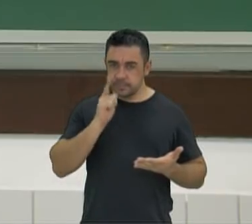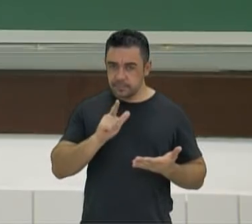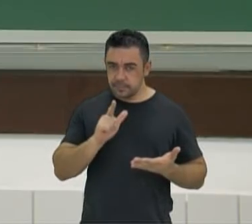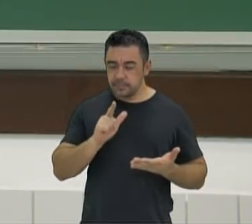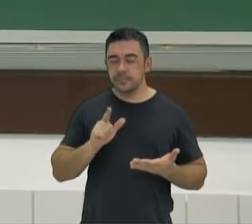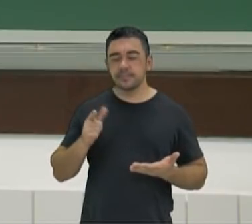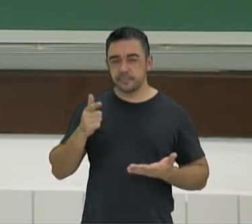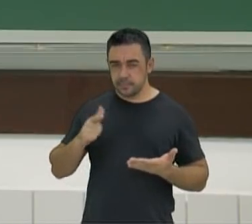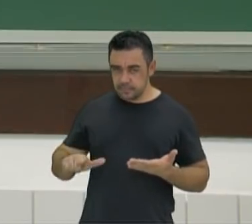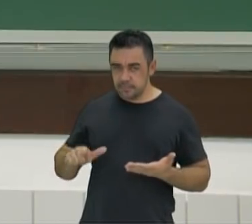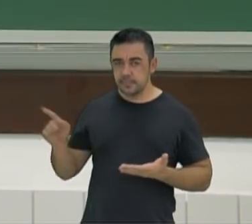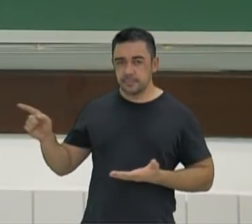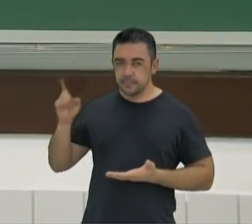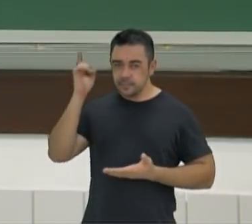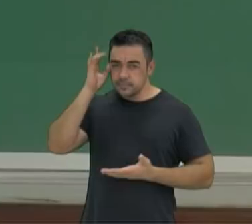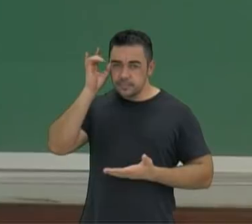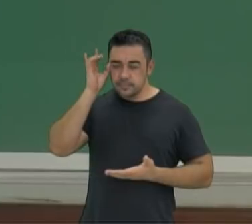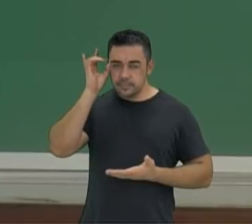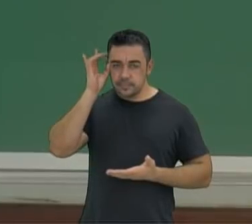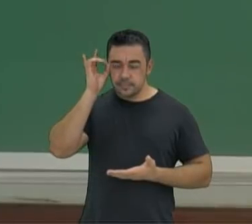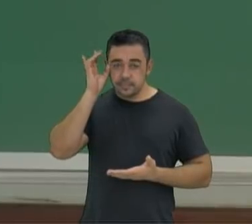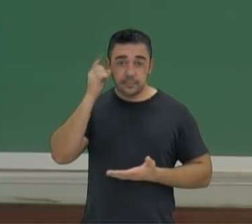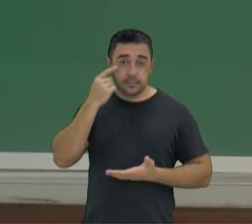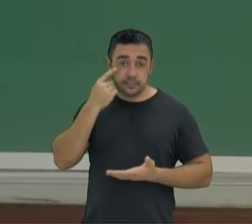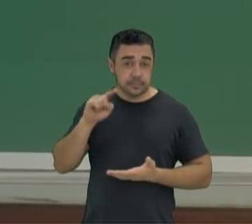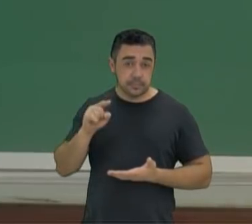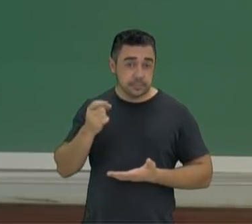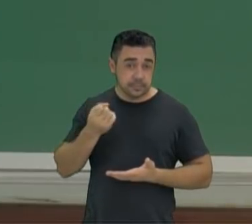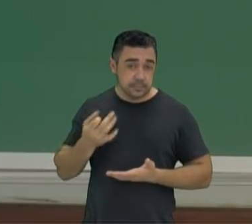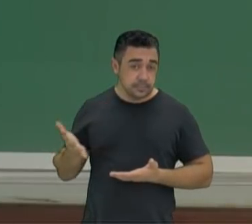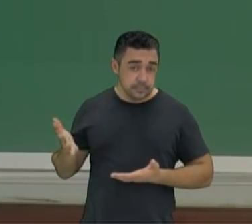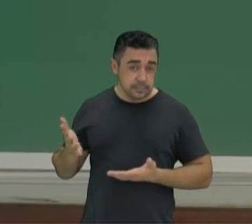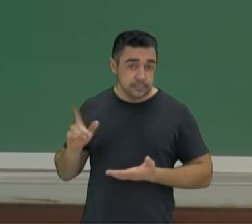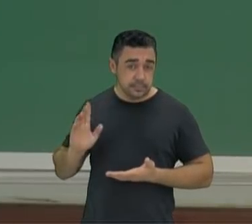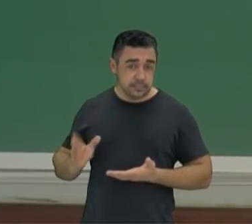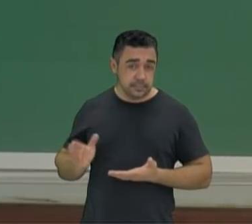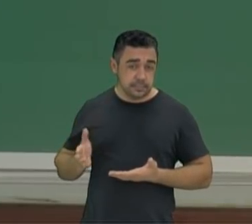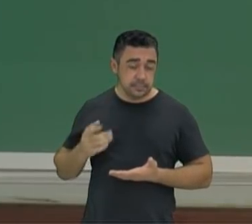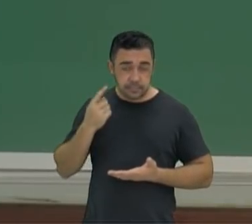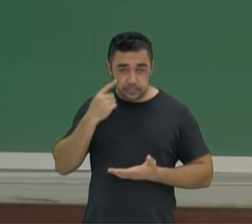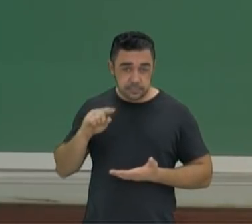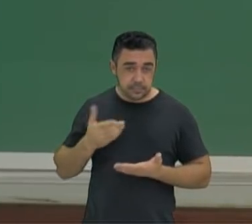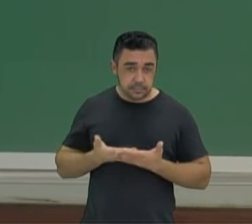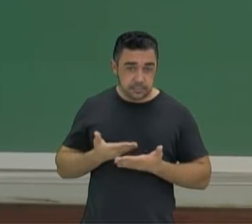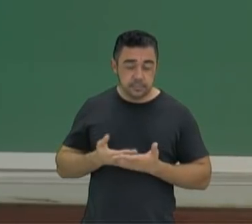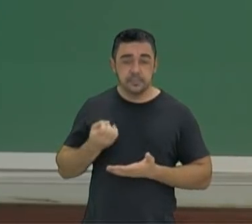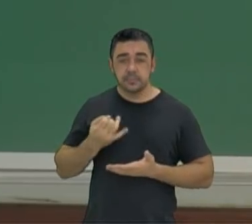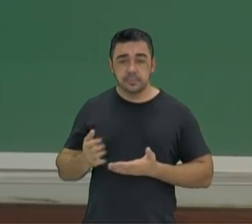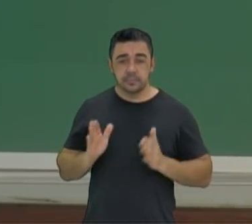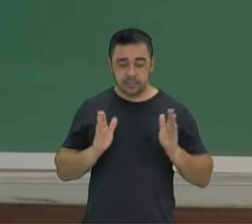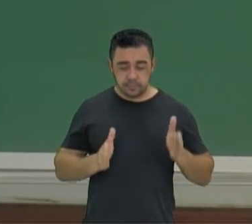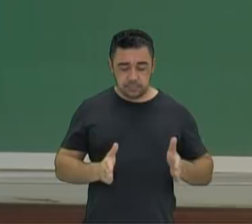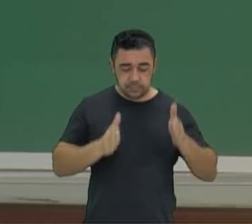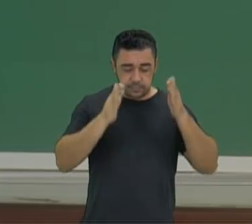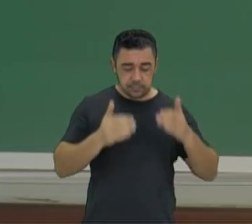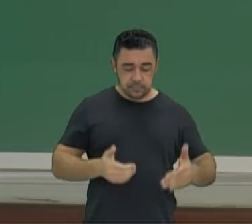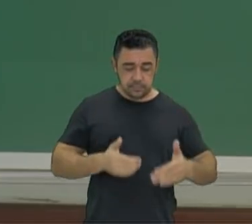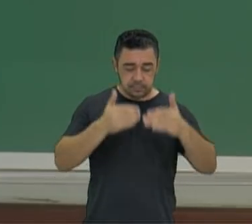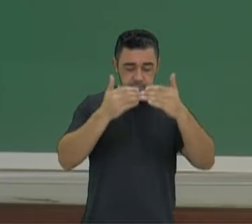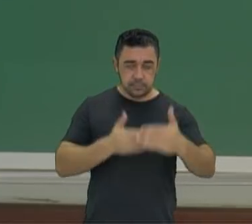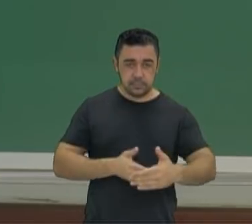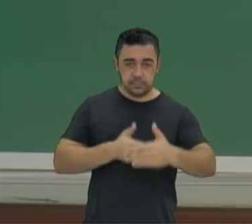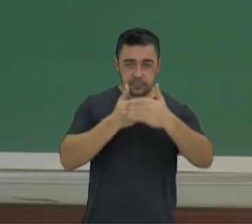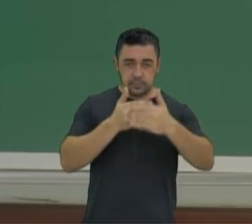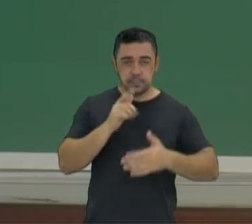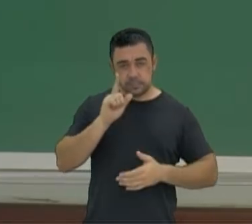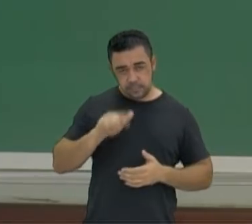Mais uma vez, bem facinho. Eu posso ir pegando o que a gente viu hoje. Faces laterais. A prof já avisou.